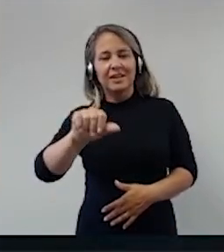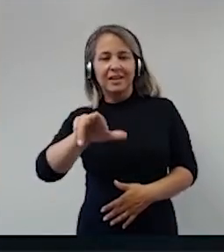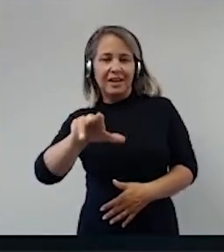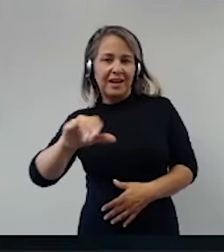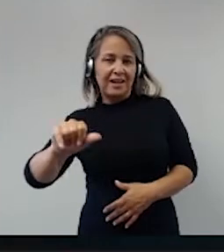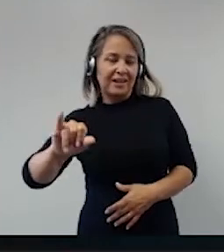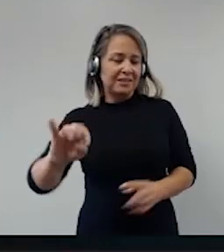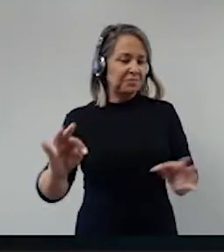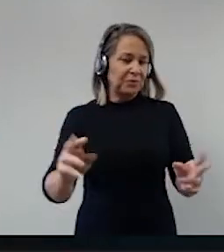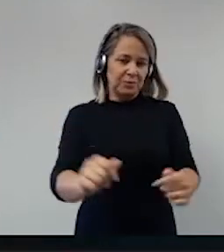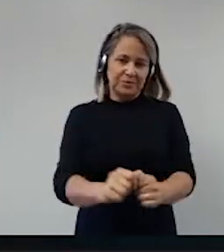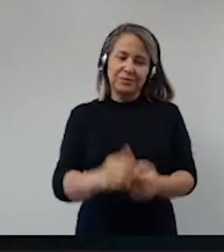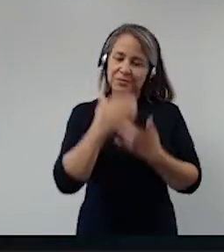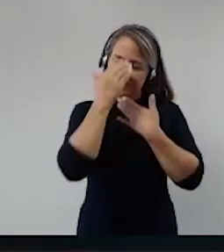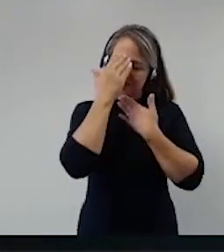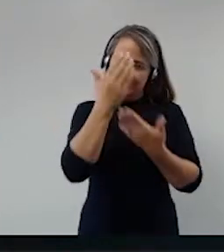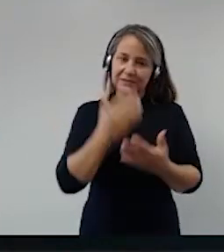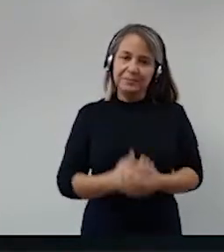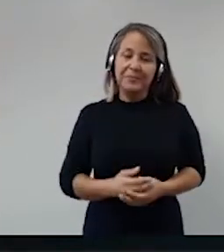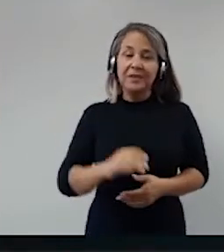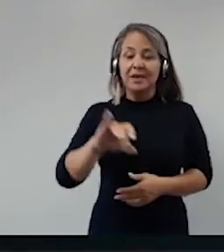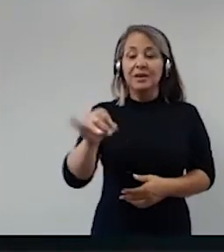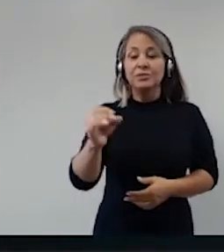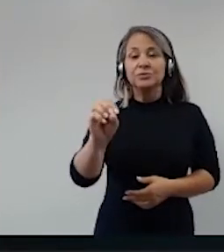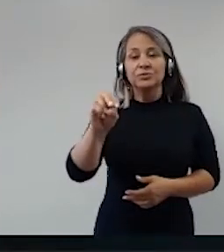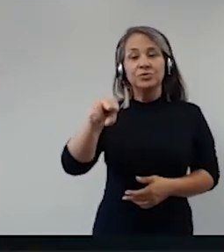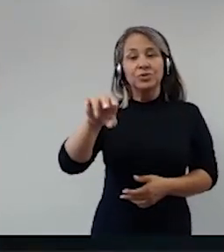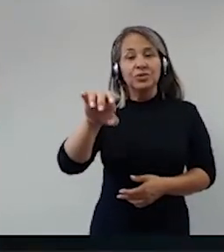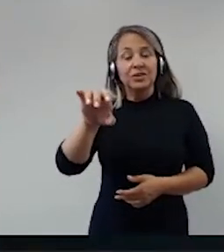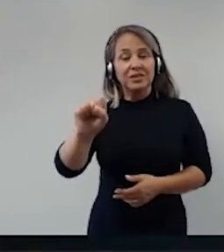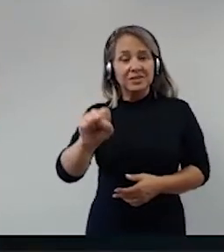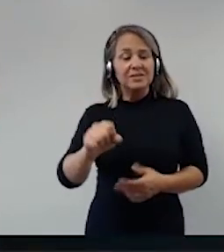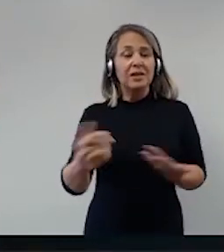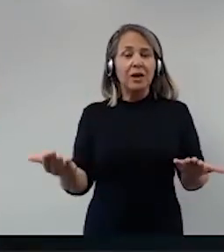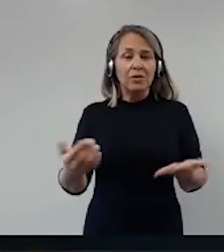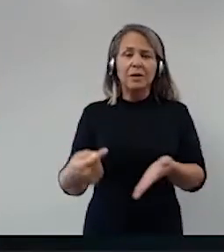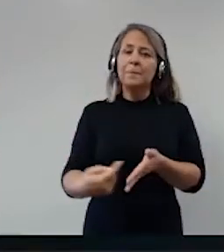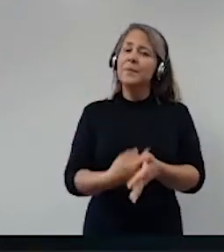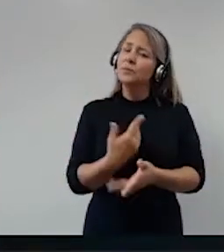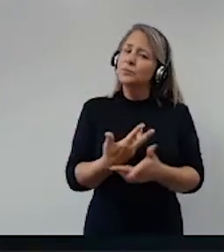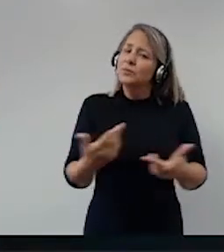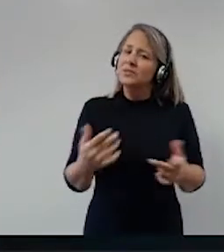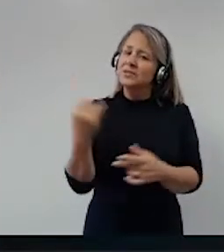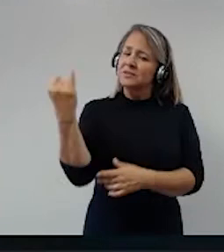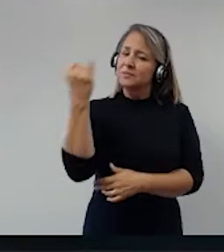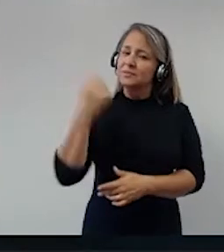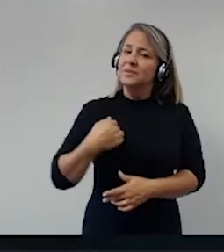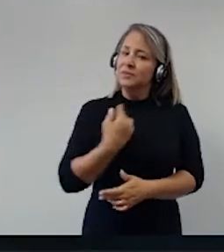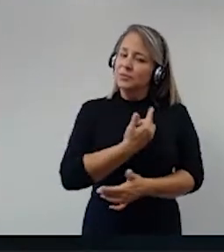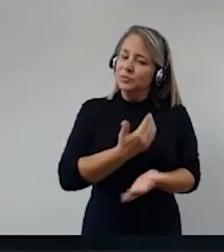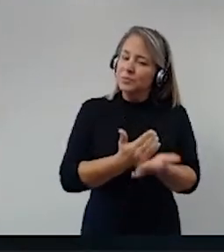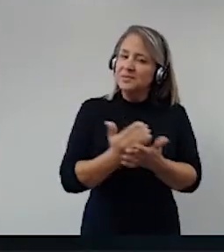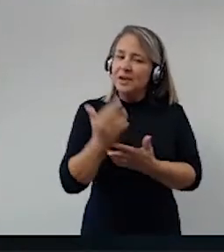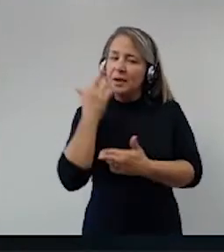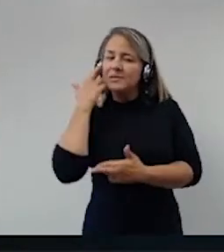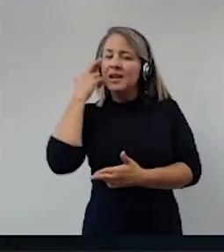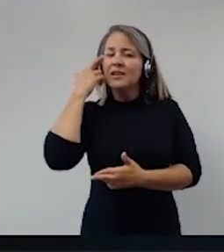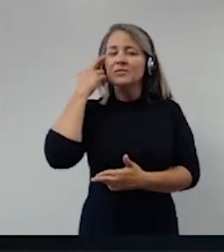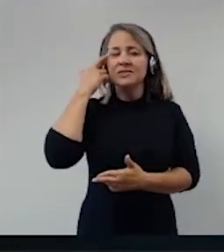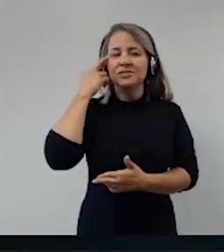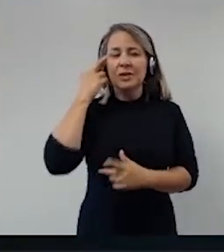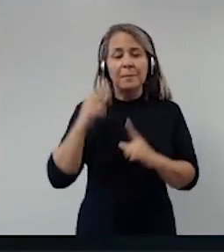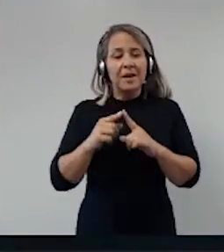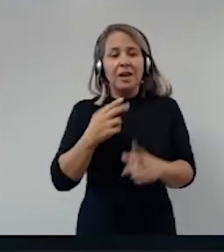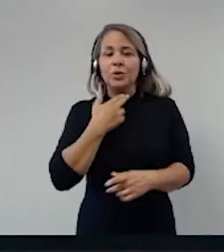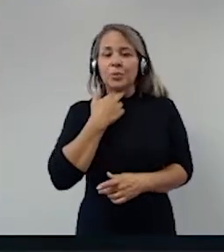vocês. O Jones abre com uma pergunta que é muito importante para que a gente inicie essa reflexão, mas eu não